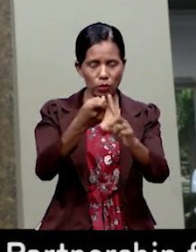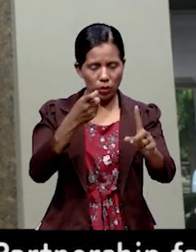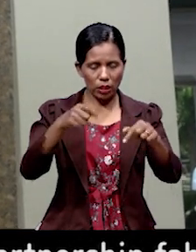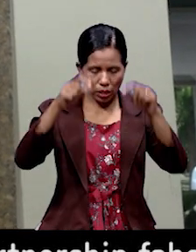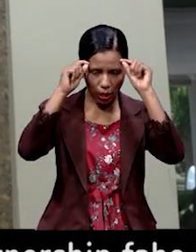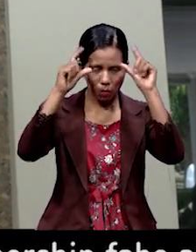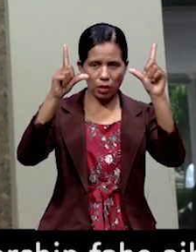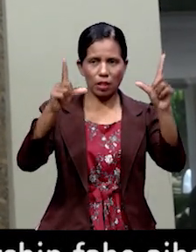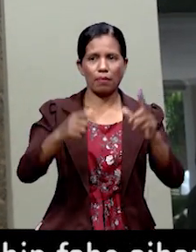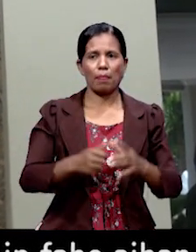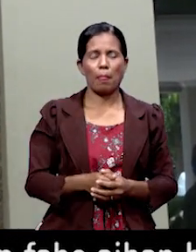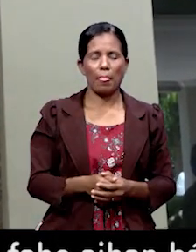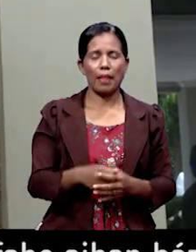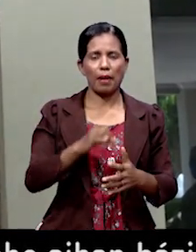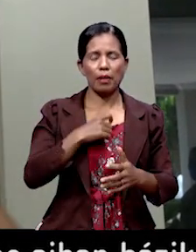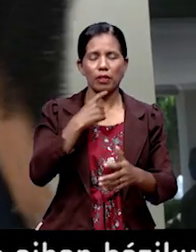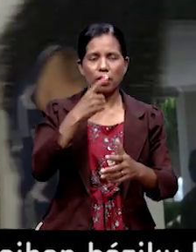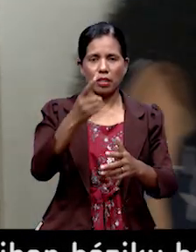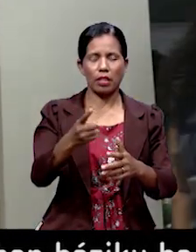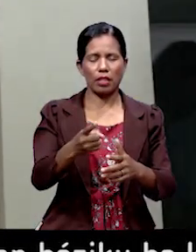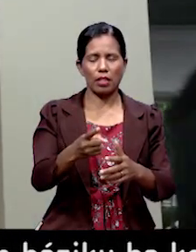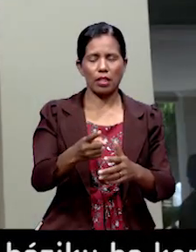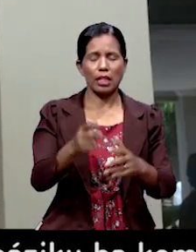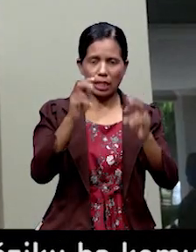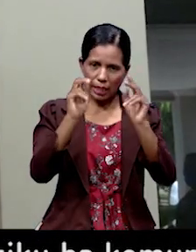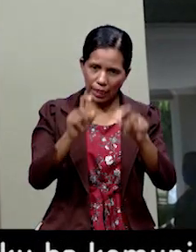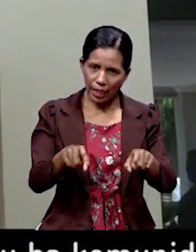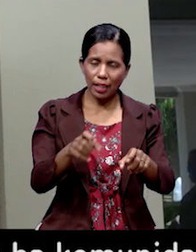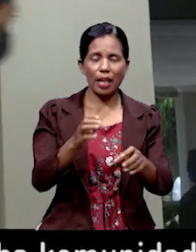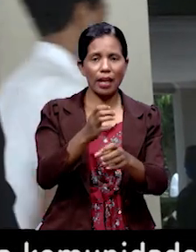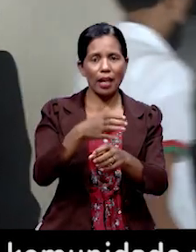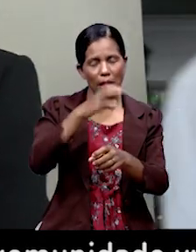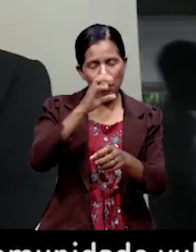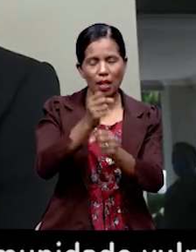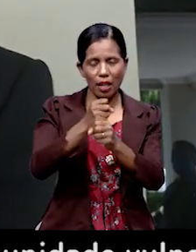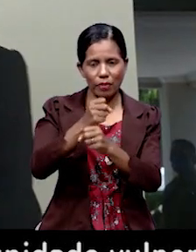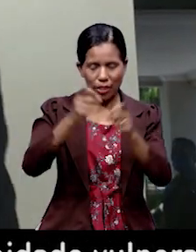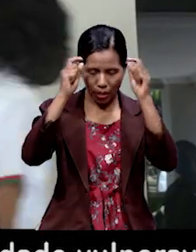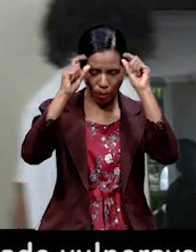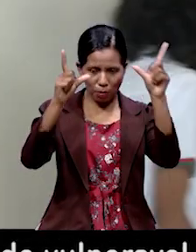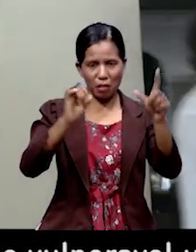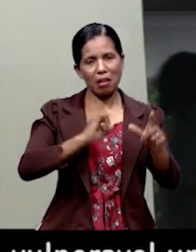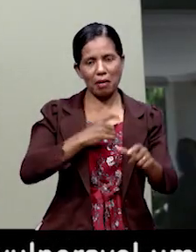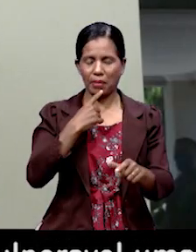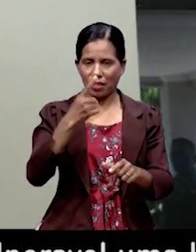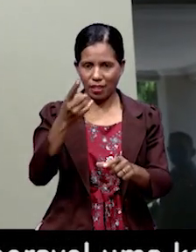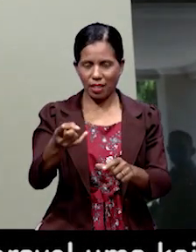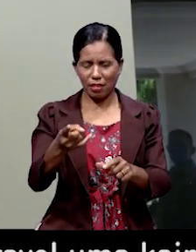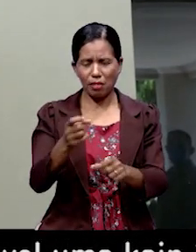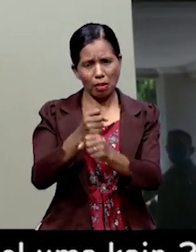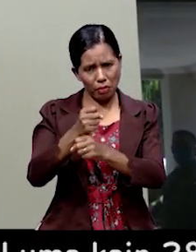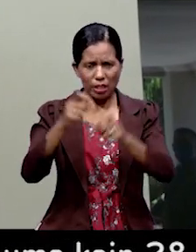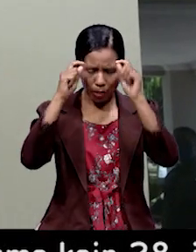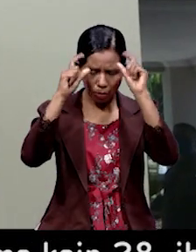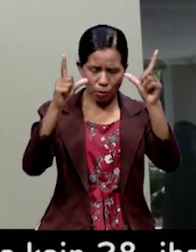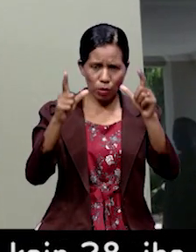Hau aconselha amo papa, tem que remorir ma café Timor, que dia cliu. Hau tete, tem café Timor, nia, dia cliu